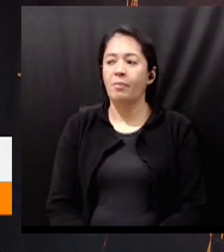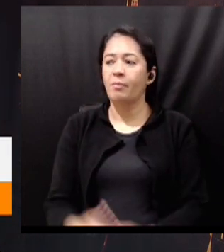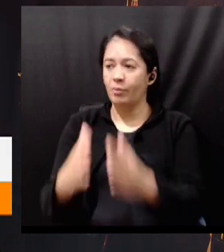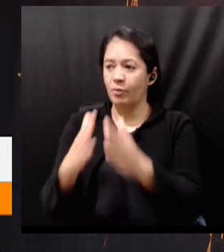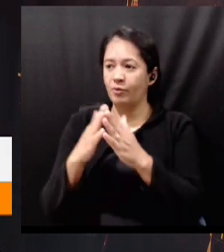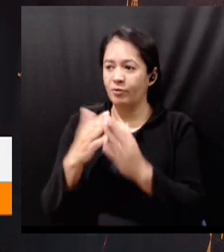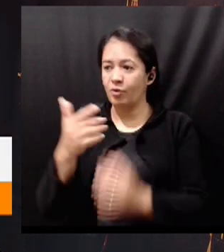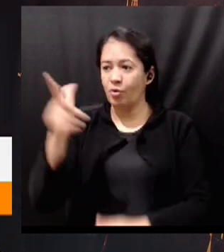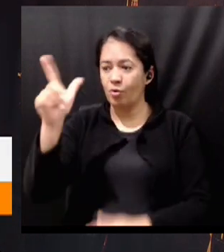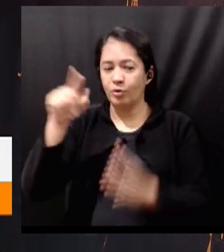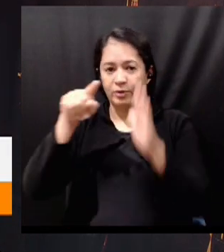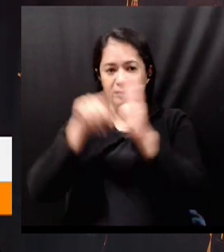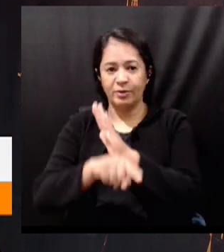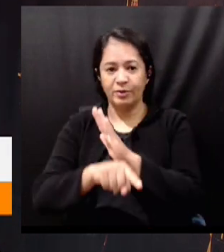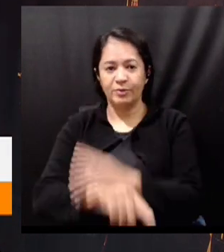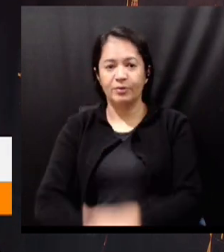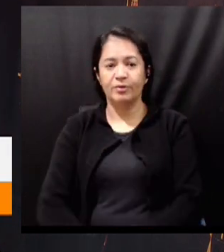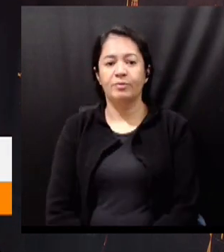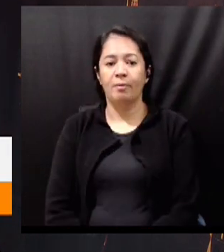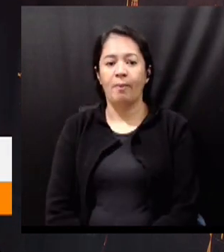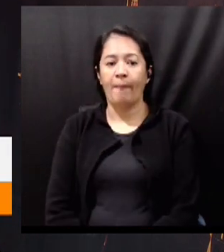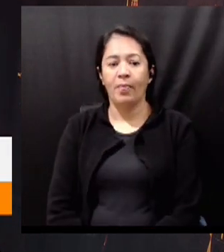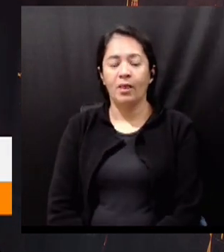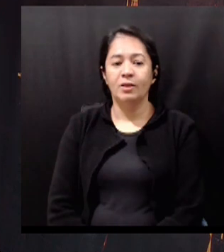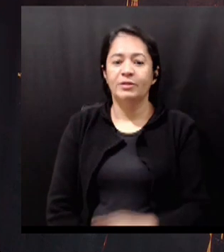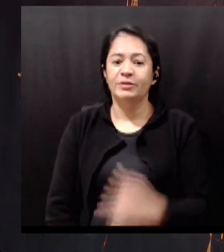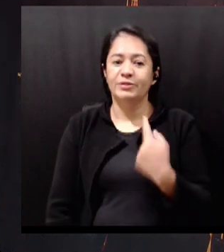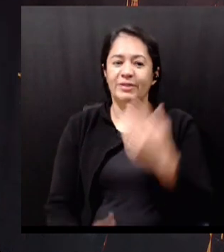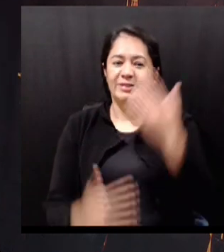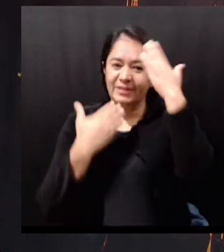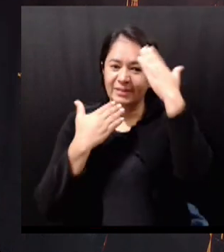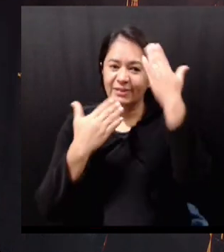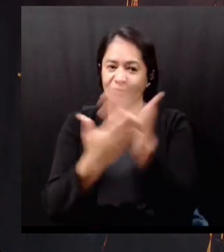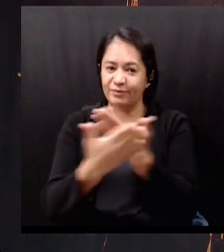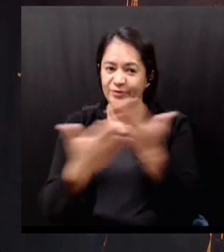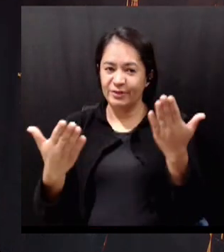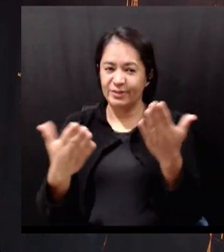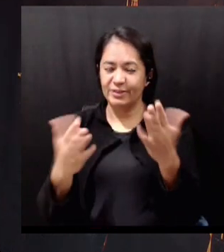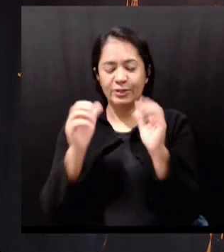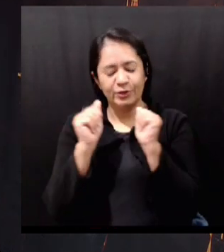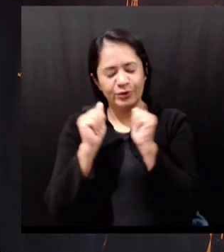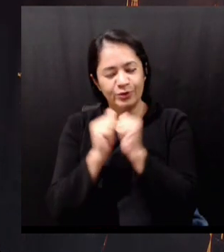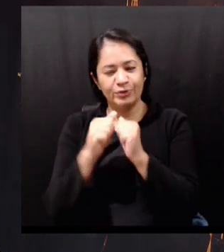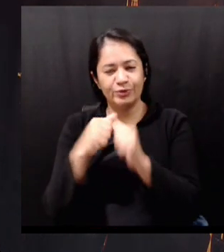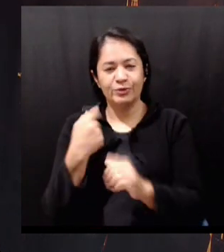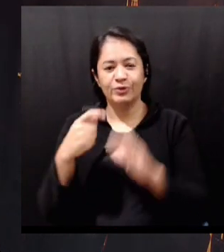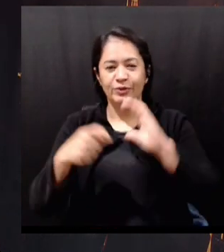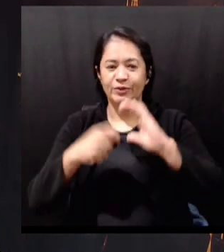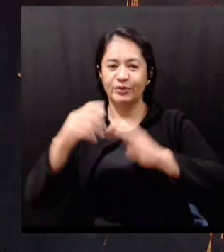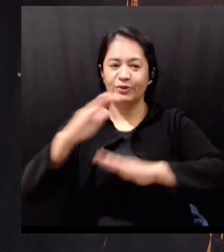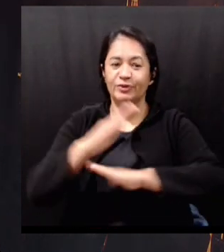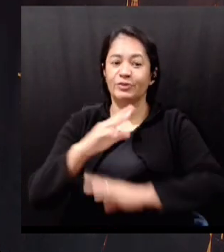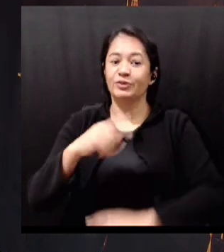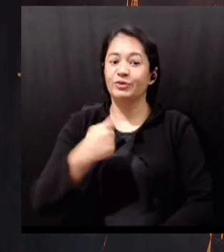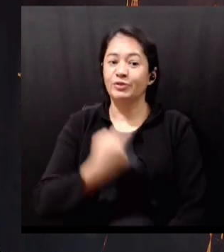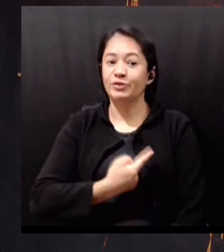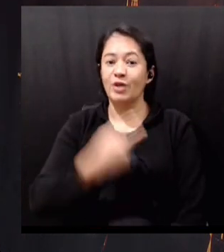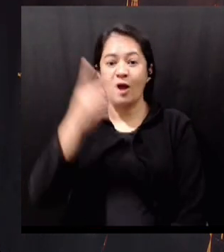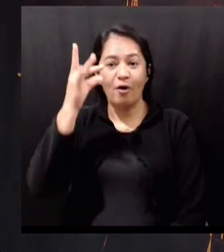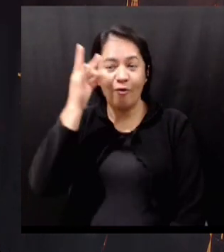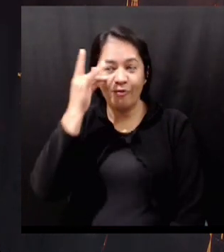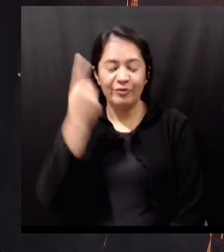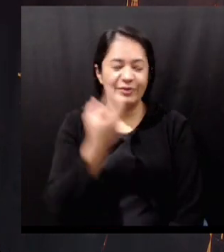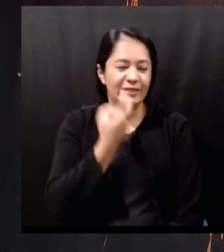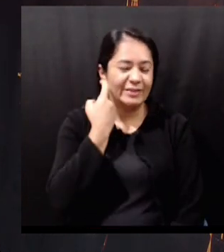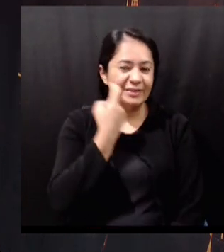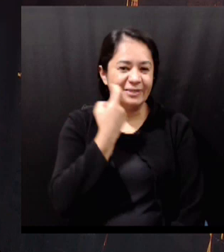na tela, por favor. A gente agradece você que está aí ligadinho conosco no Estúdio Câmara. Estamos ao vivo, né? Sexta-feira,